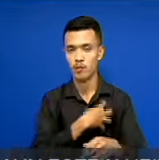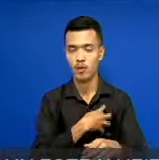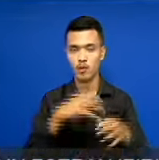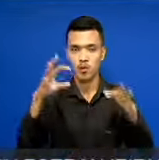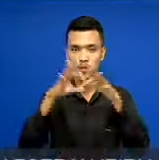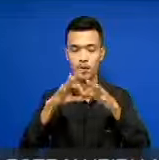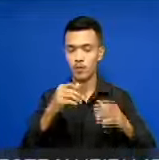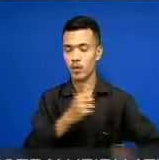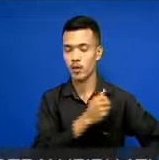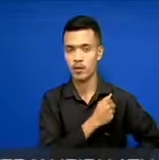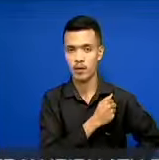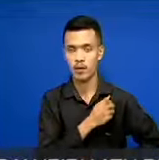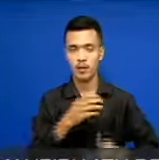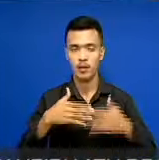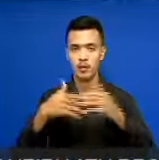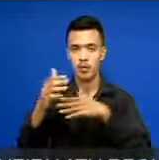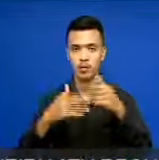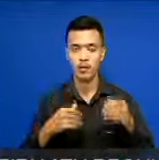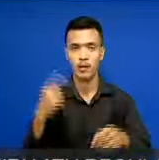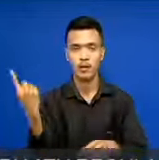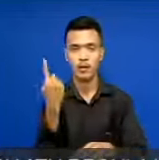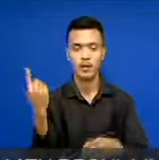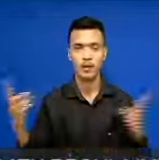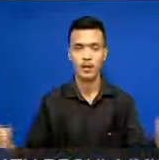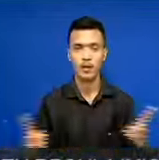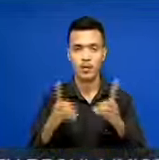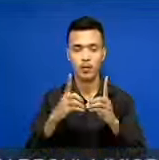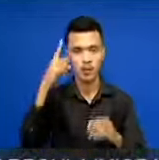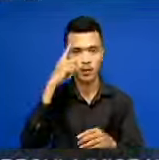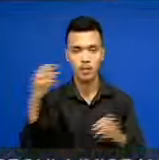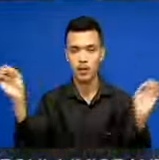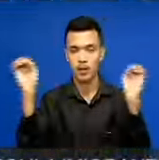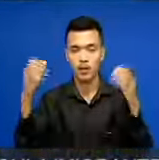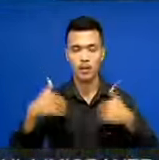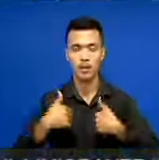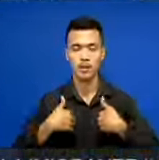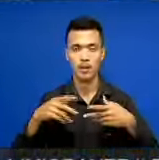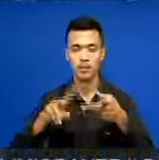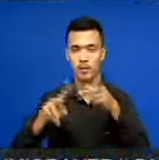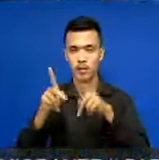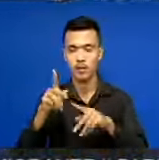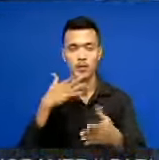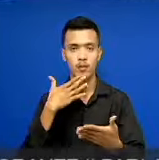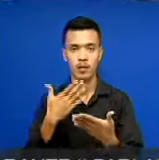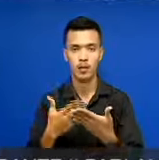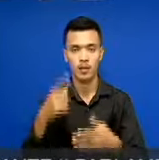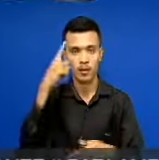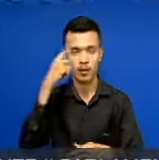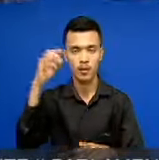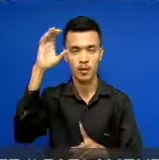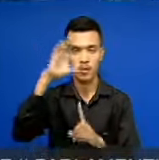membro FFDTL né normal nebe sempre acontece tamba la ia cooperação diag tamba né comando